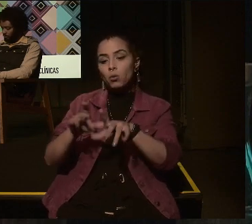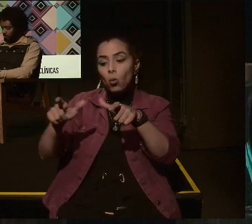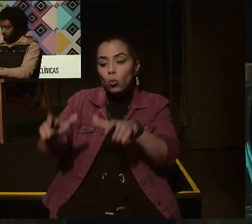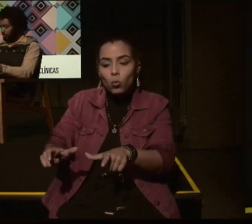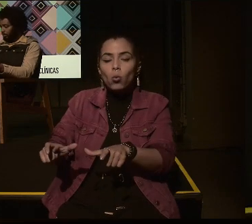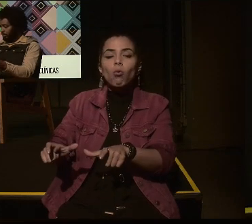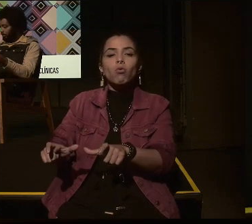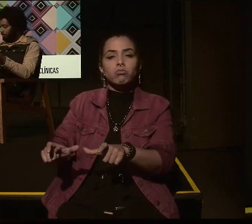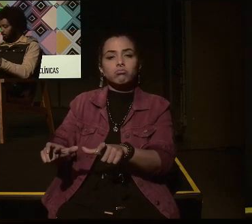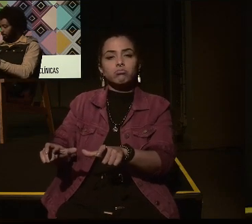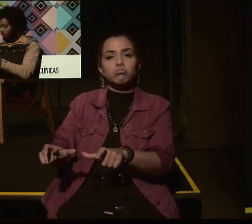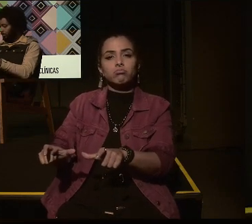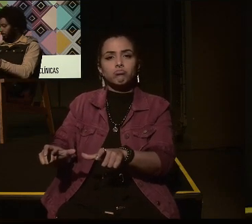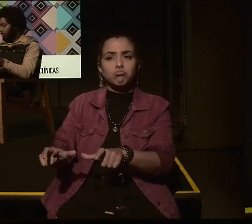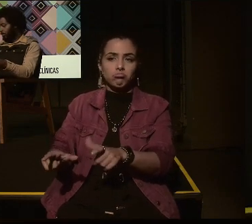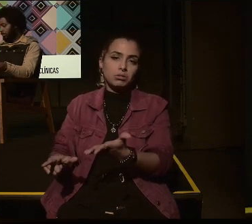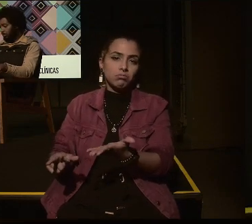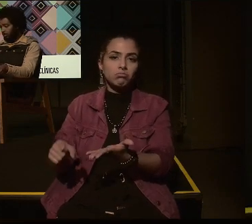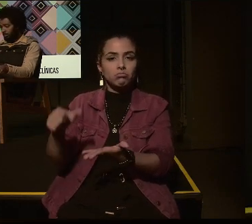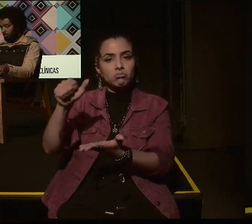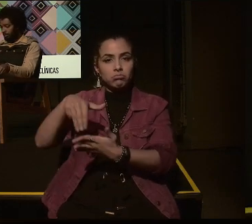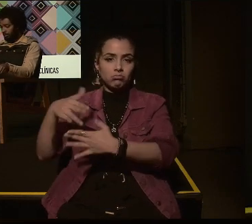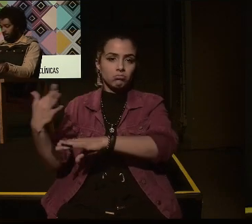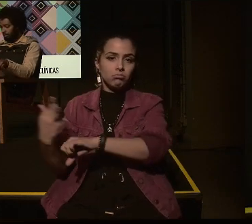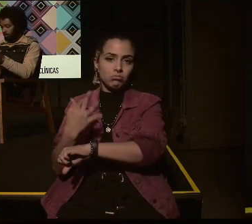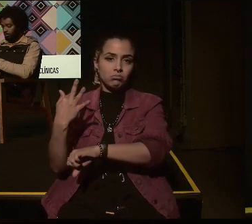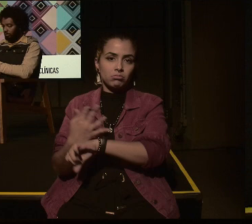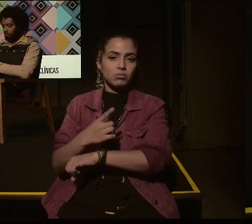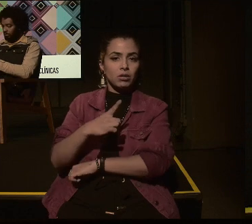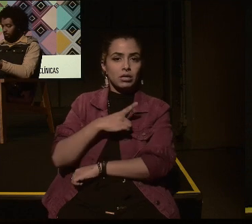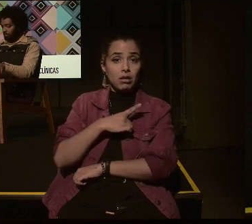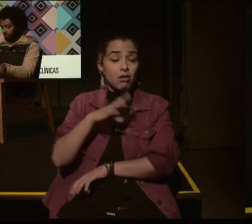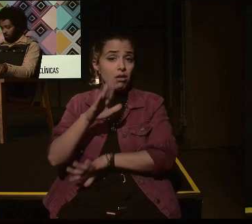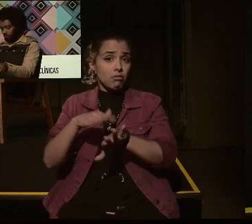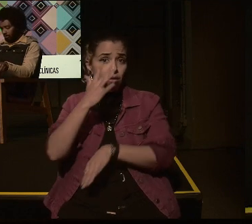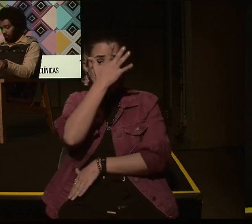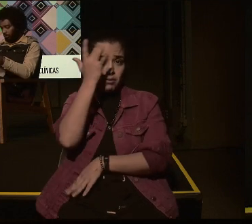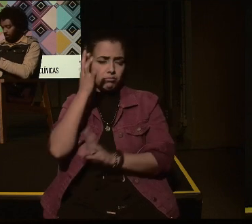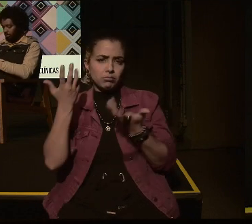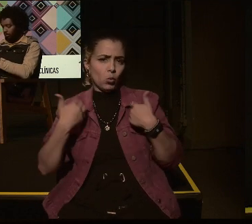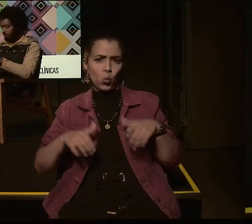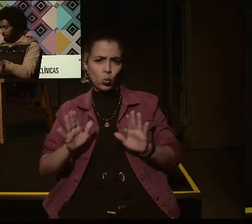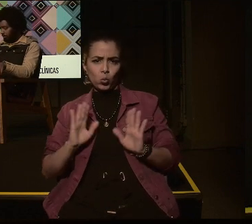território, de cara, ele resiste. Vai falar, que é isso?